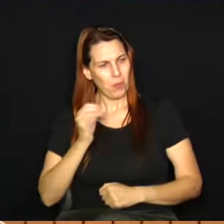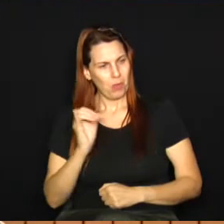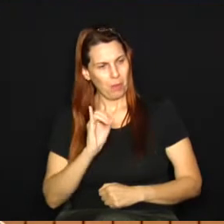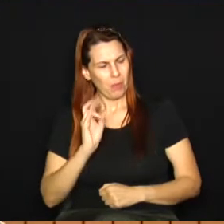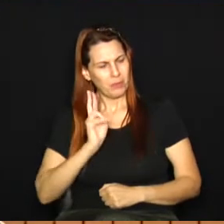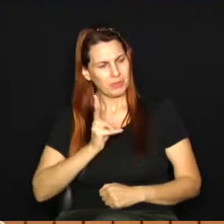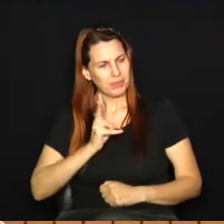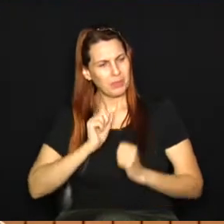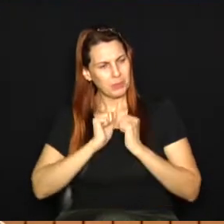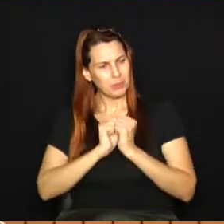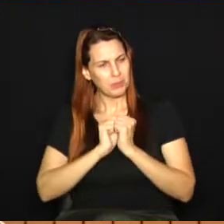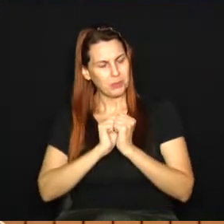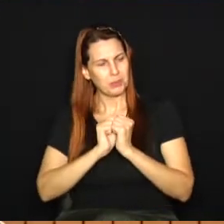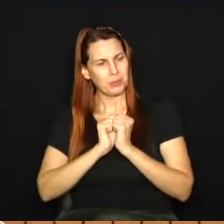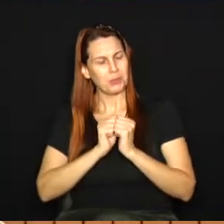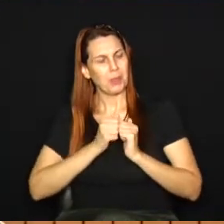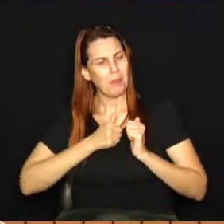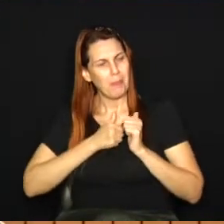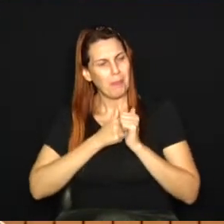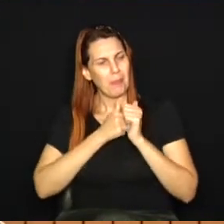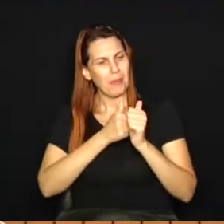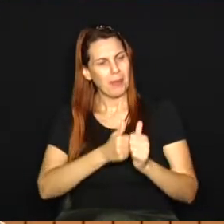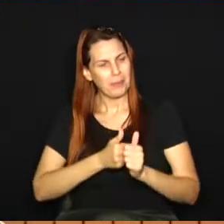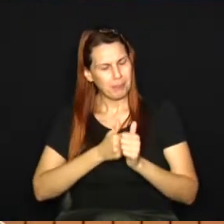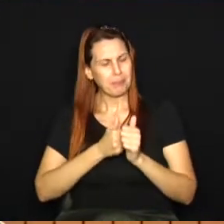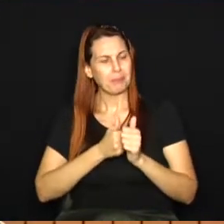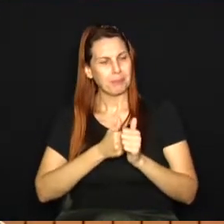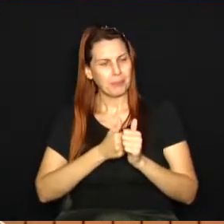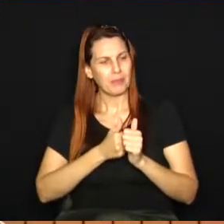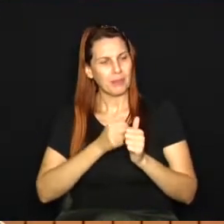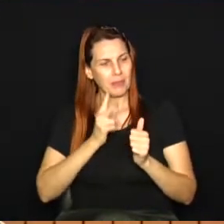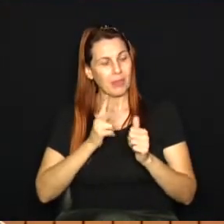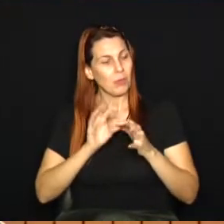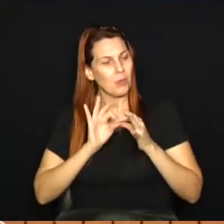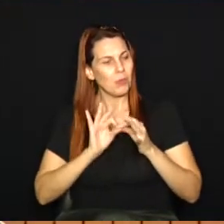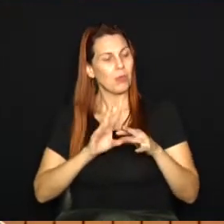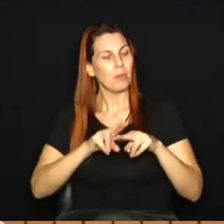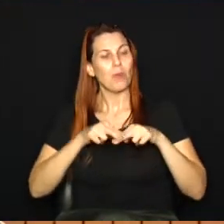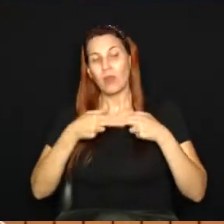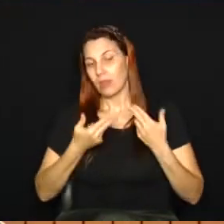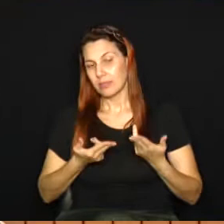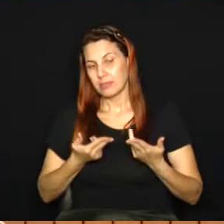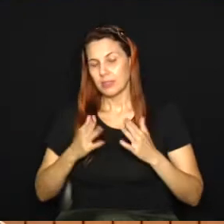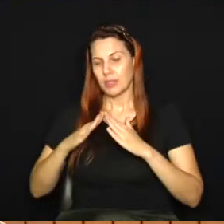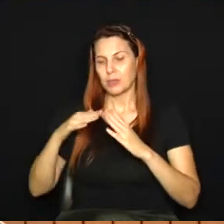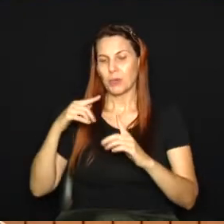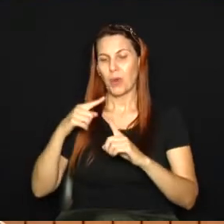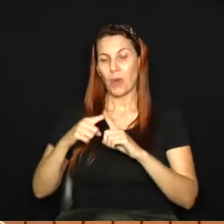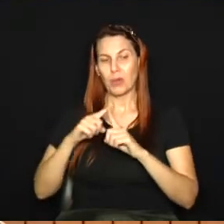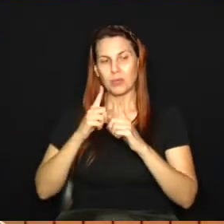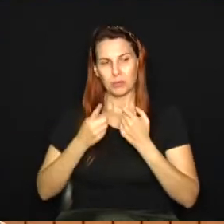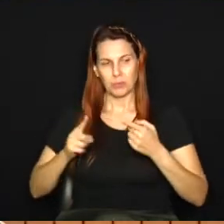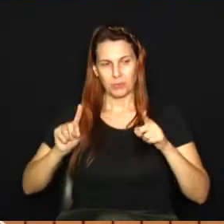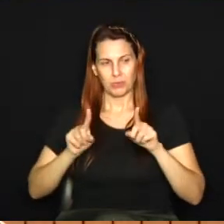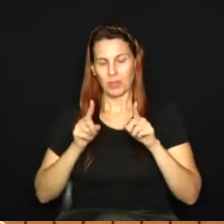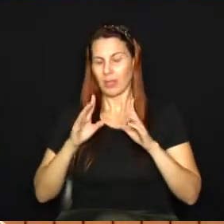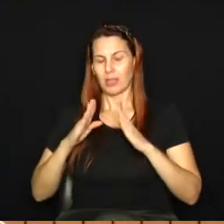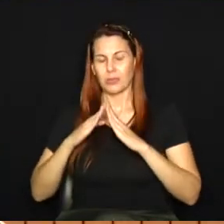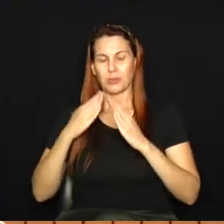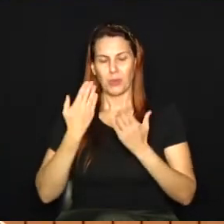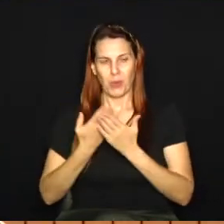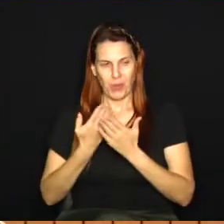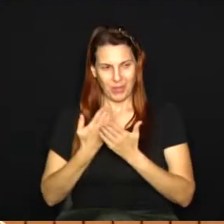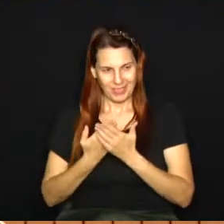sempre estávamos próximos, de uma forma ou outra, pelo vínculo da escola de música, né? E aí